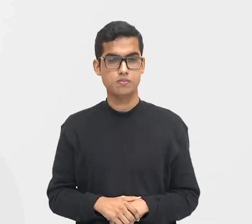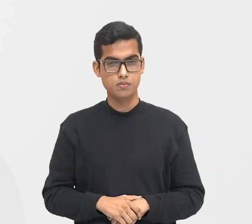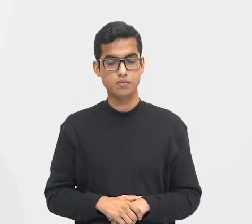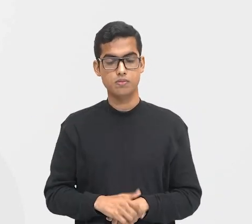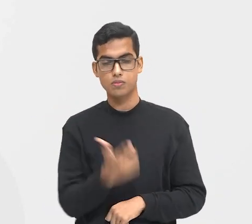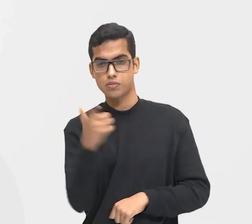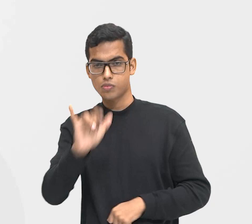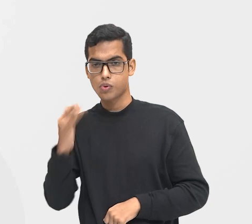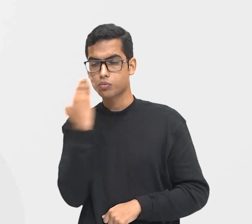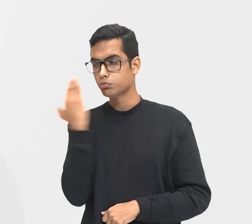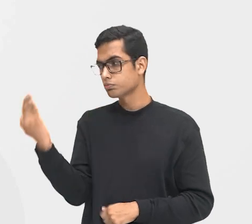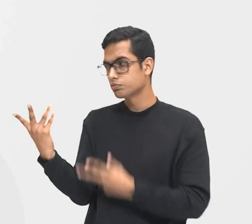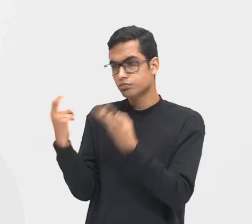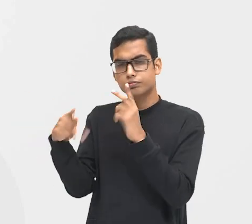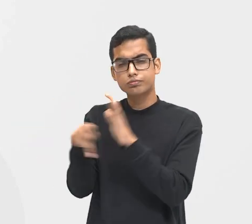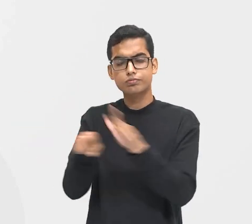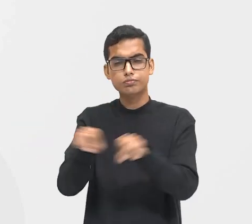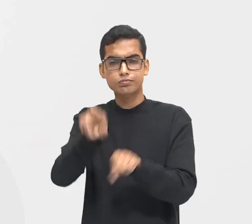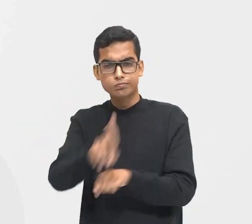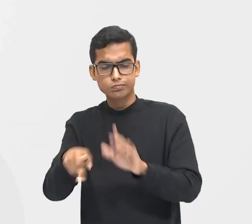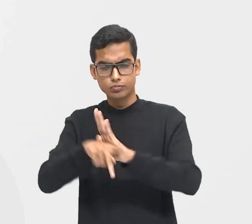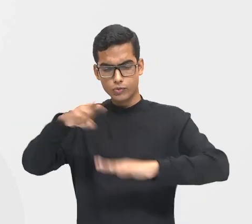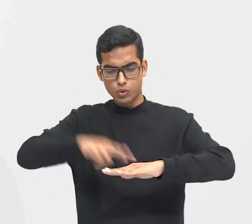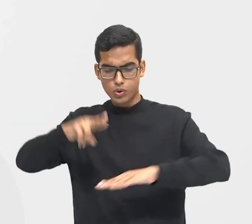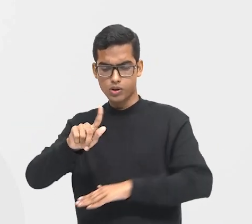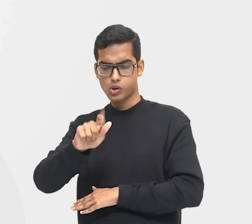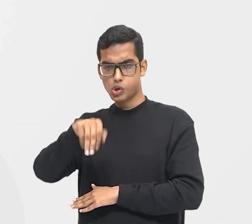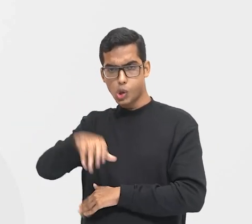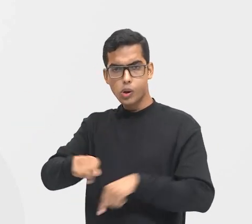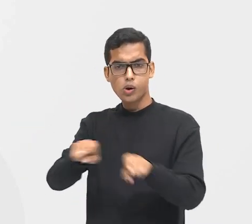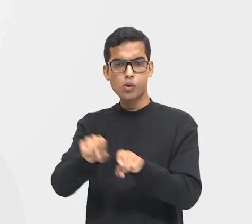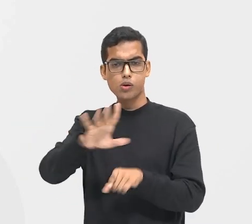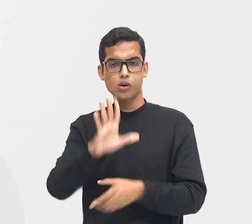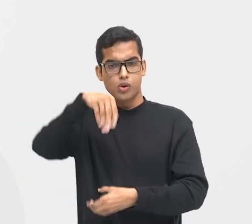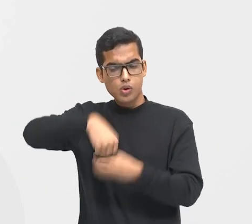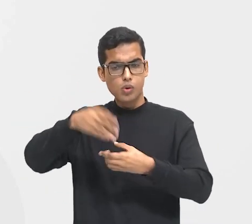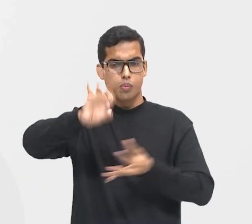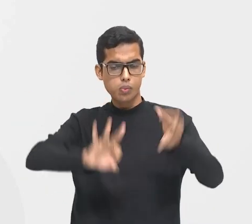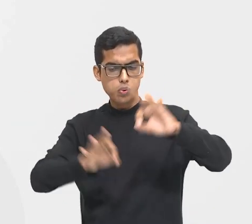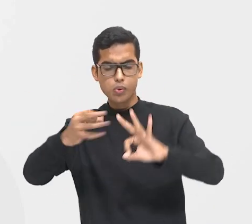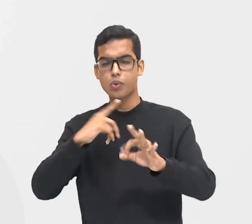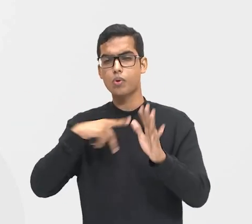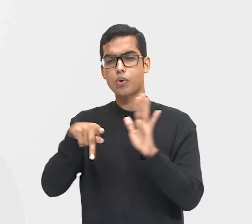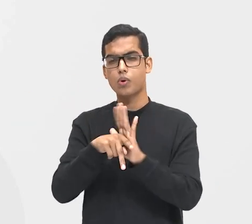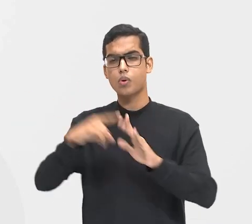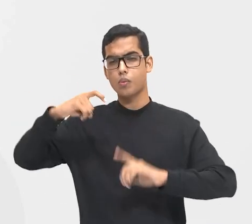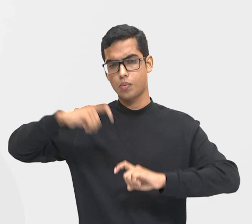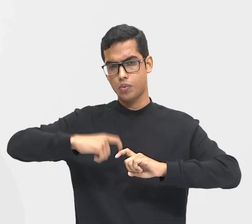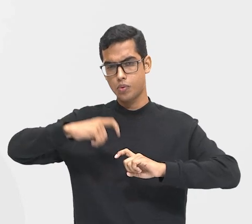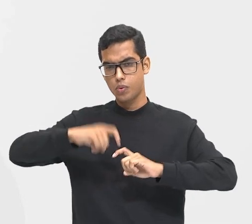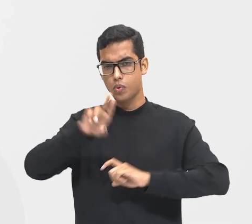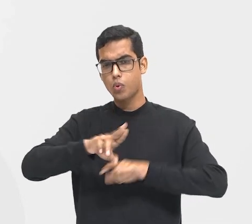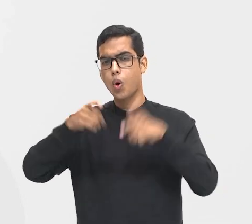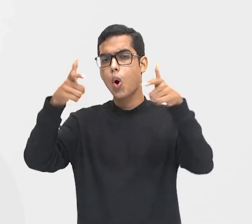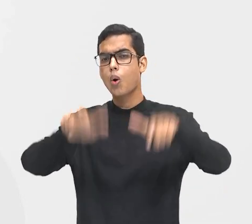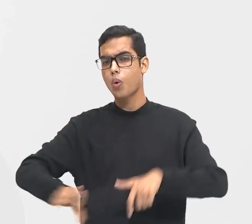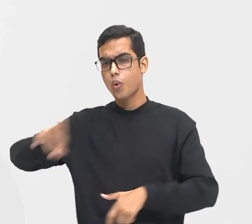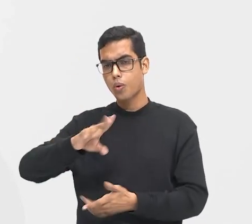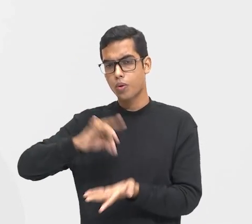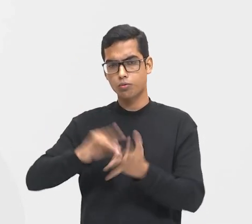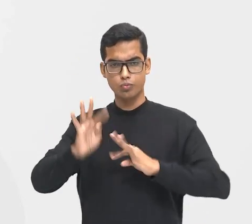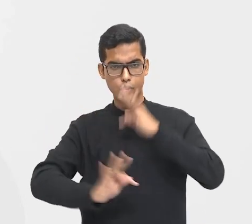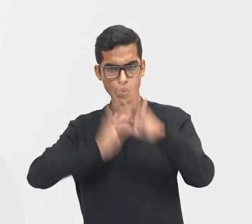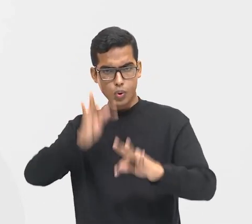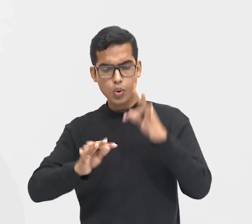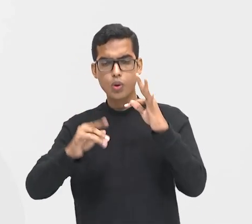certo? Na outra imagem a gente observa a utilização desses raios gama na medicina, né? Onde que vai ser utilizado?